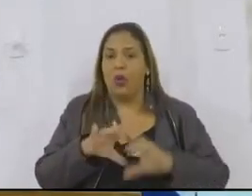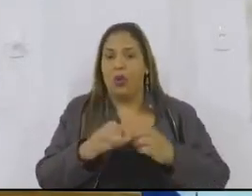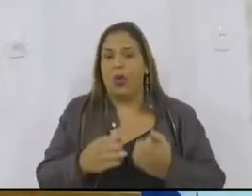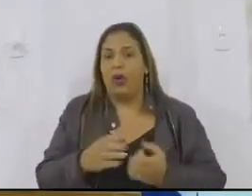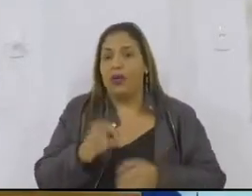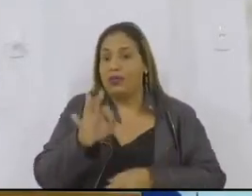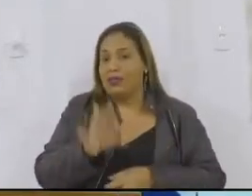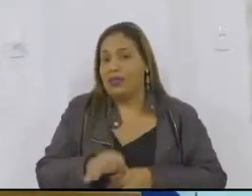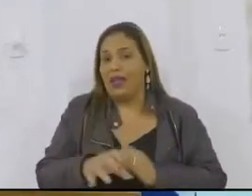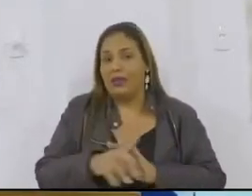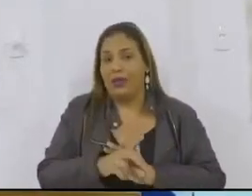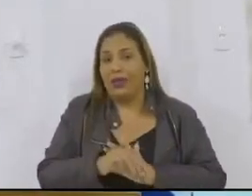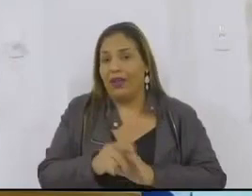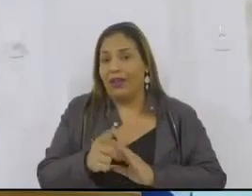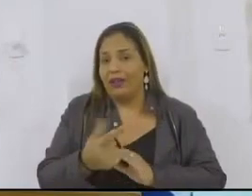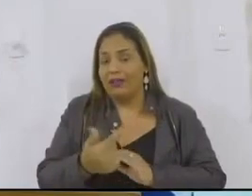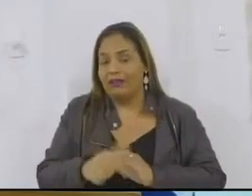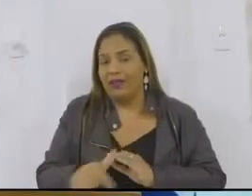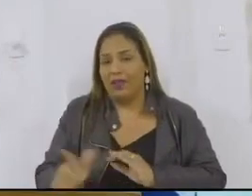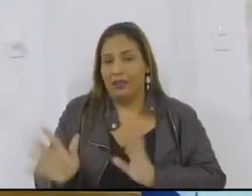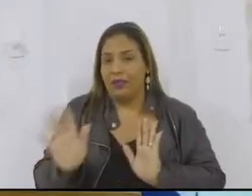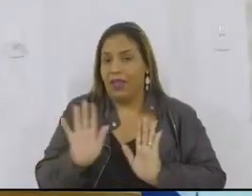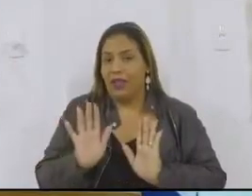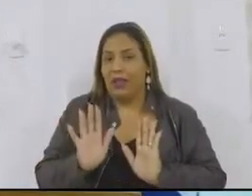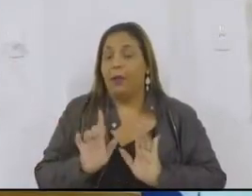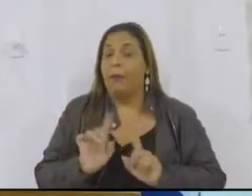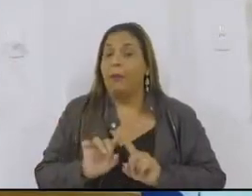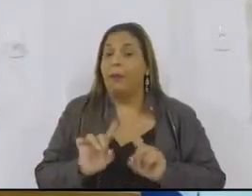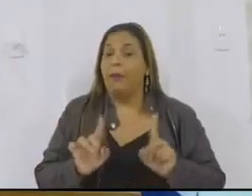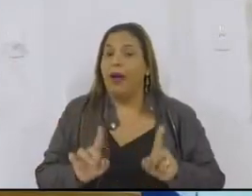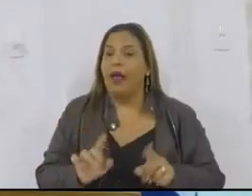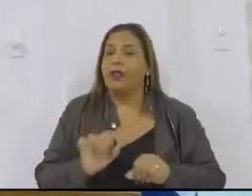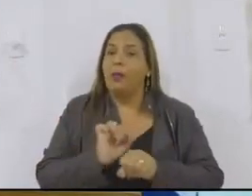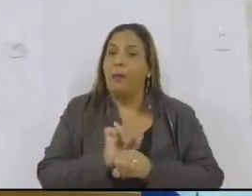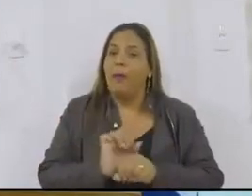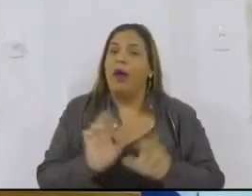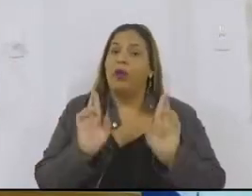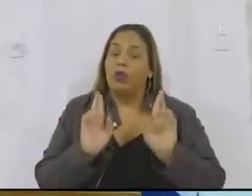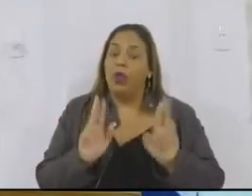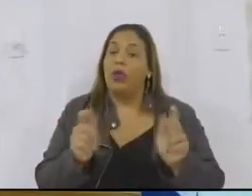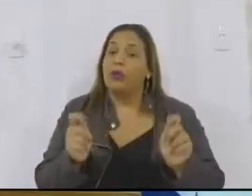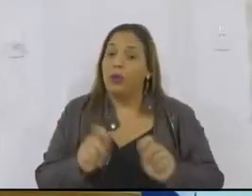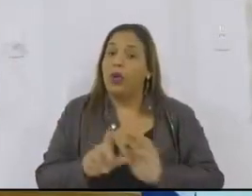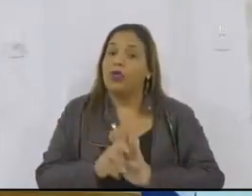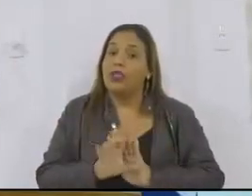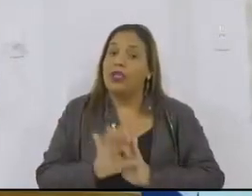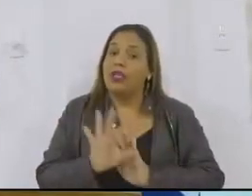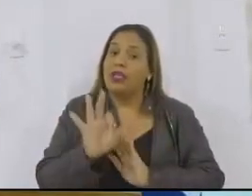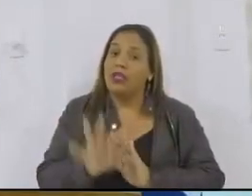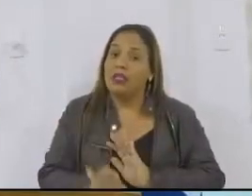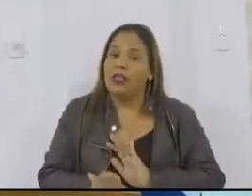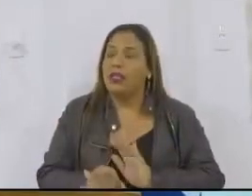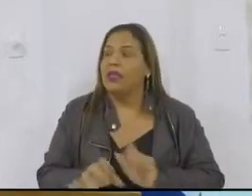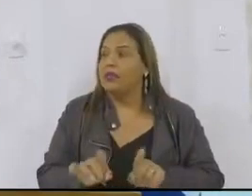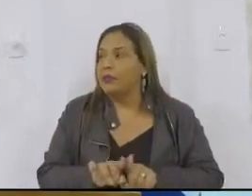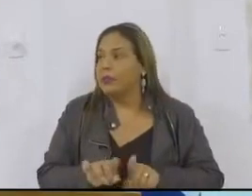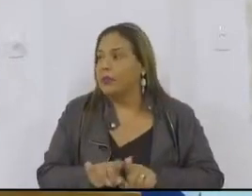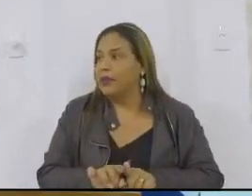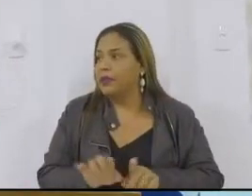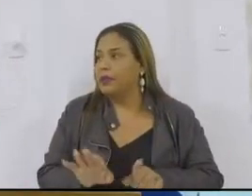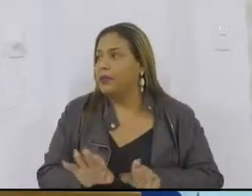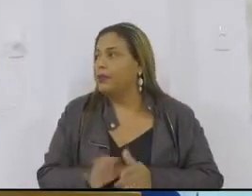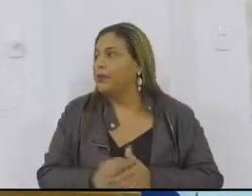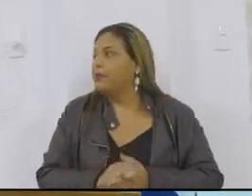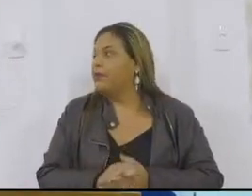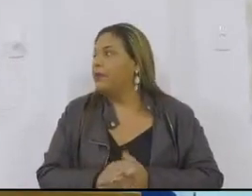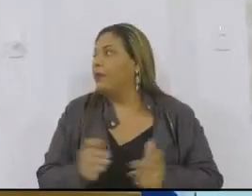legalizada pelo governo do Estado. Né? Mas eu espero que eles consigam se legalizar e também a consiga... Parte, tá? Só um minuto, vereador. Que